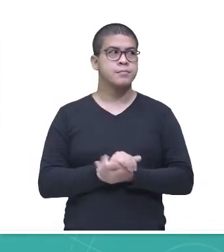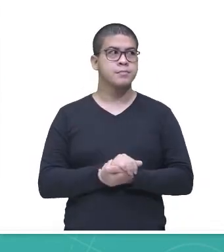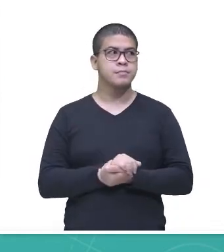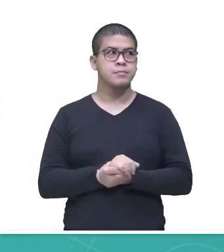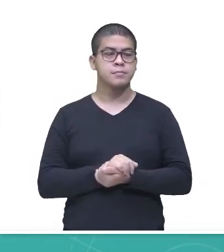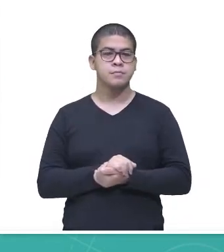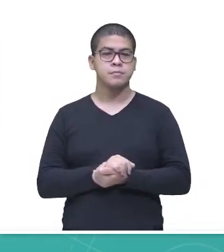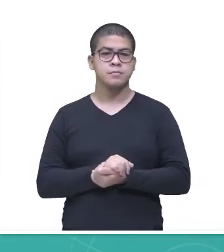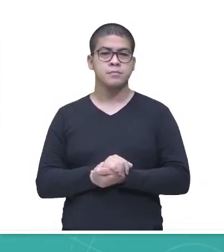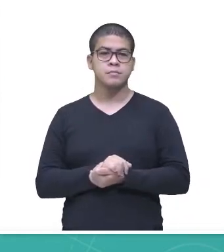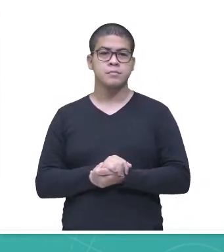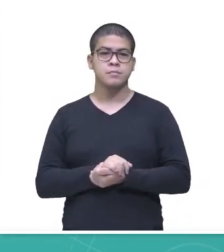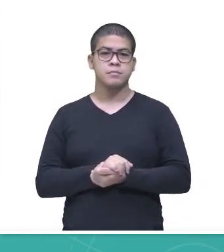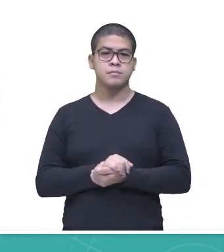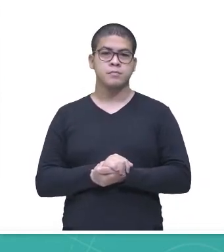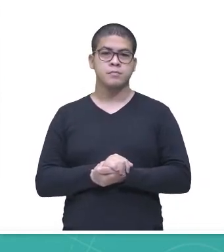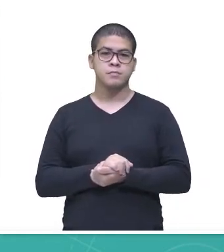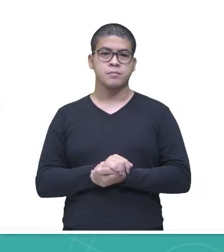dos minutos